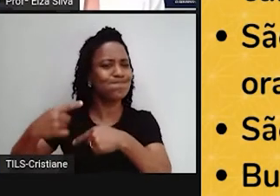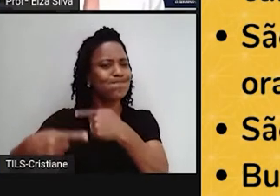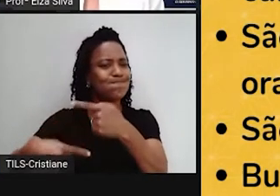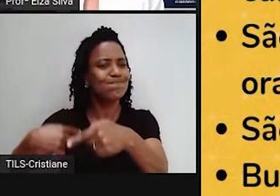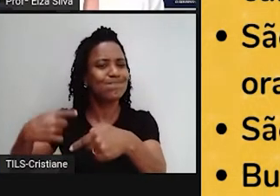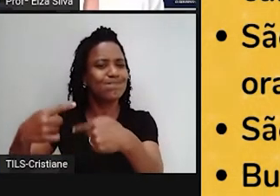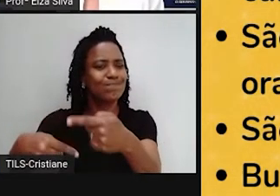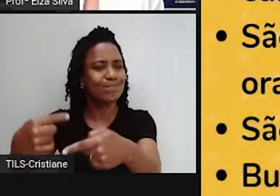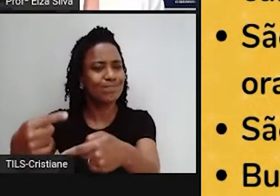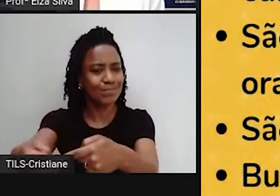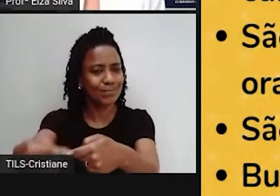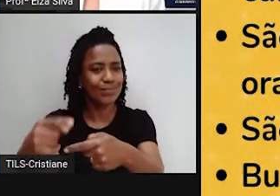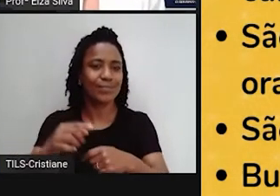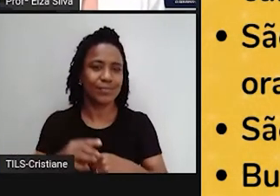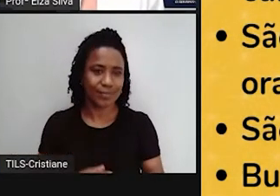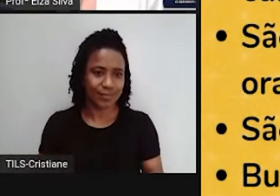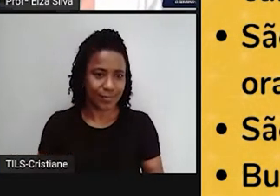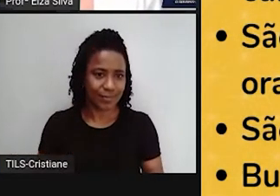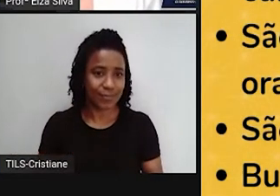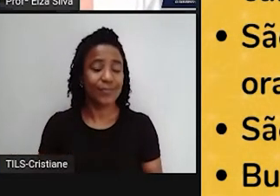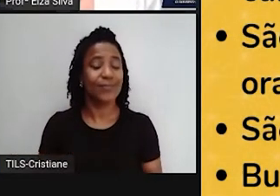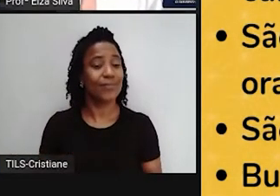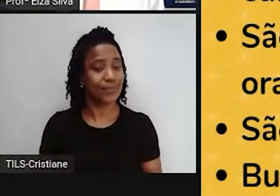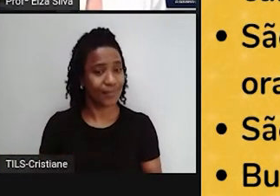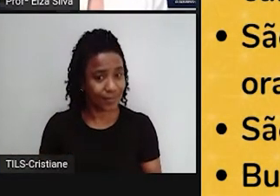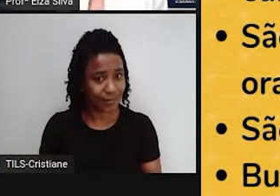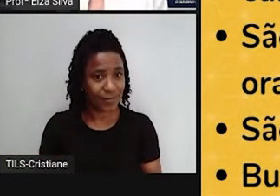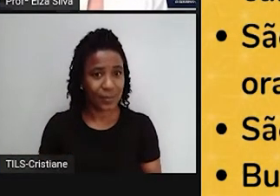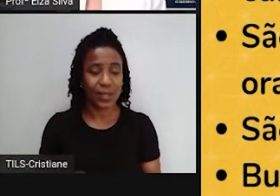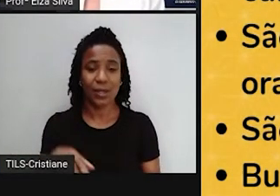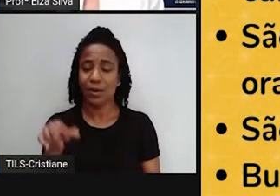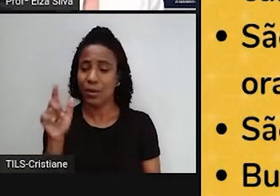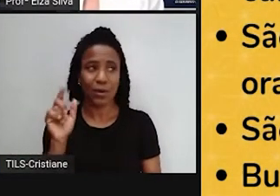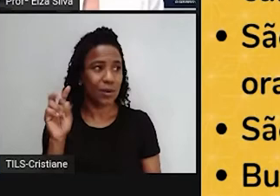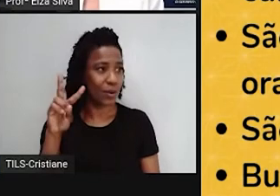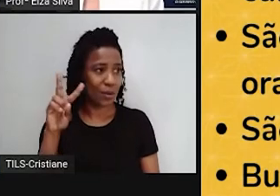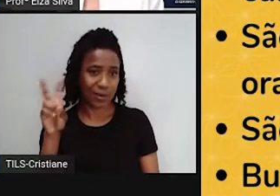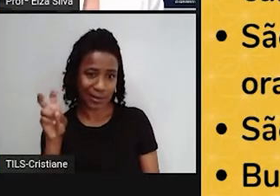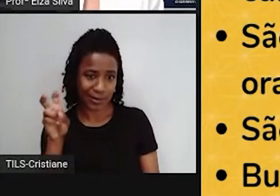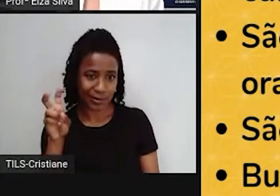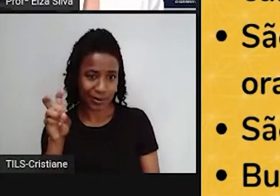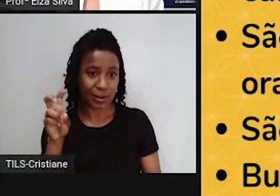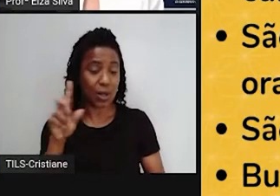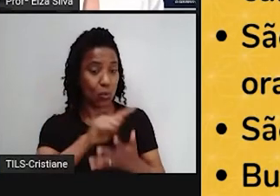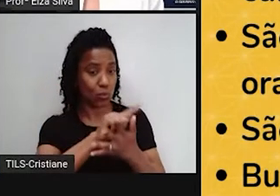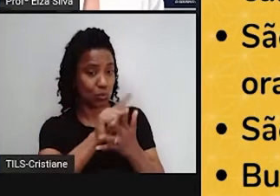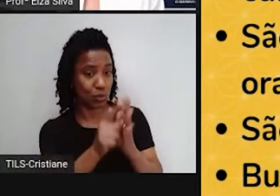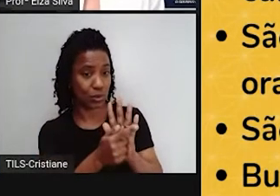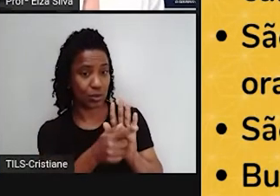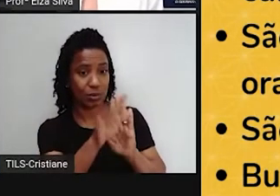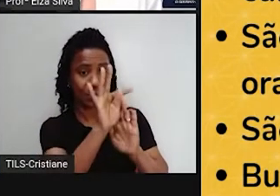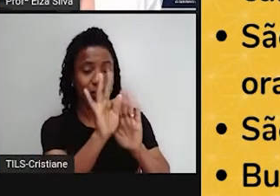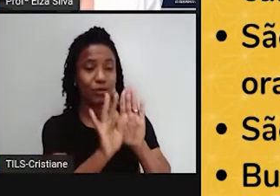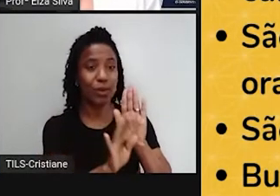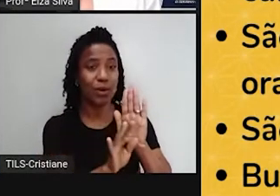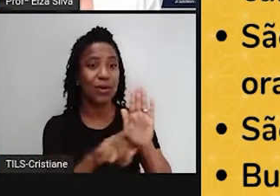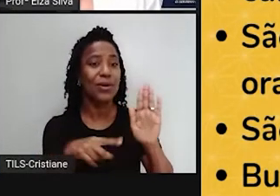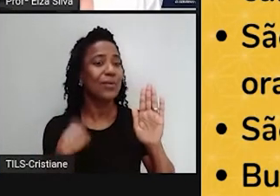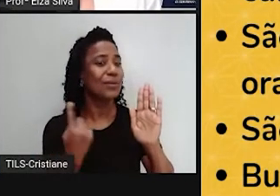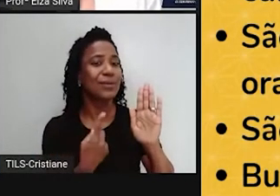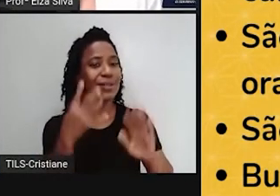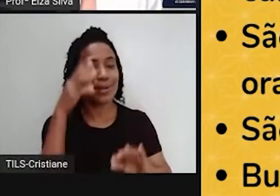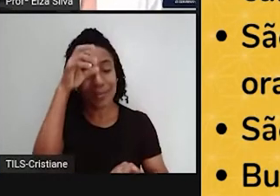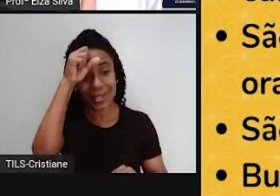outra. E no que diz respeito ao provérbio como gênero textual, o que é que nós podemos